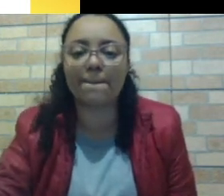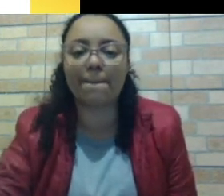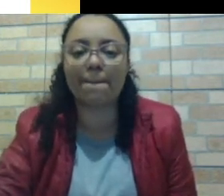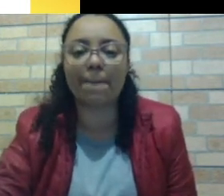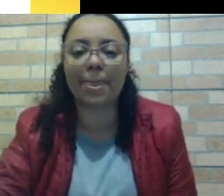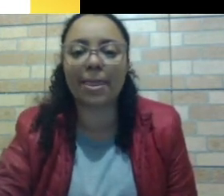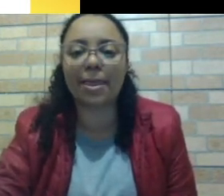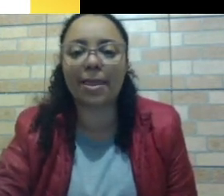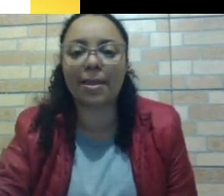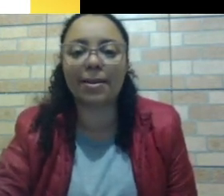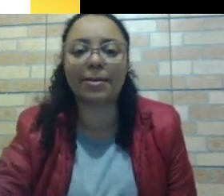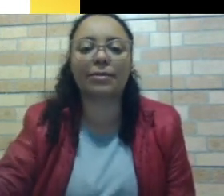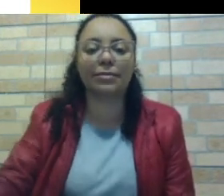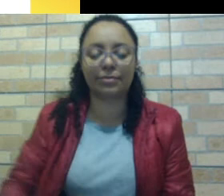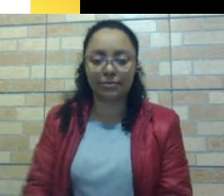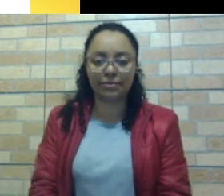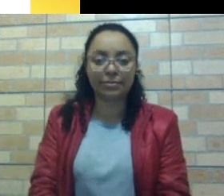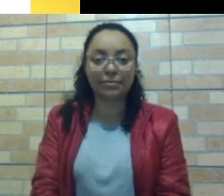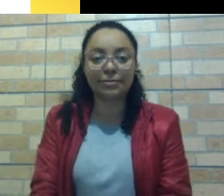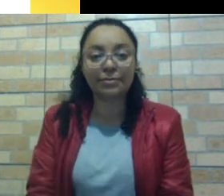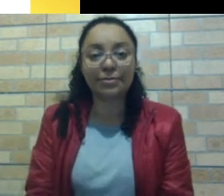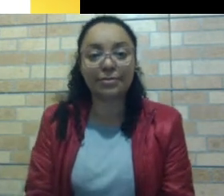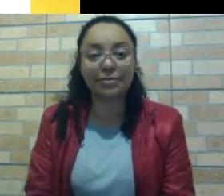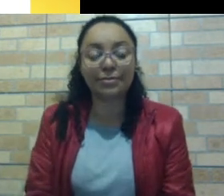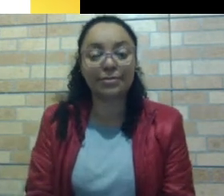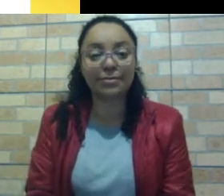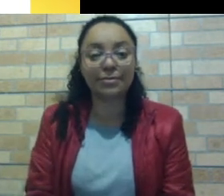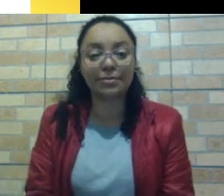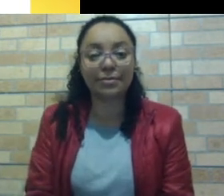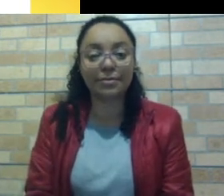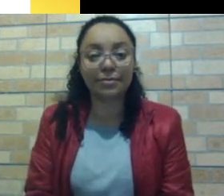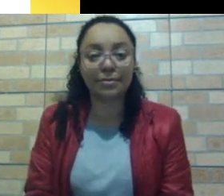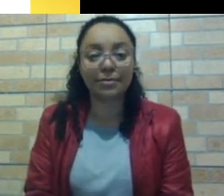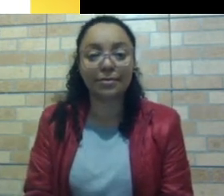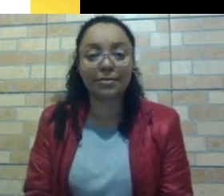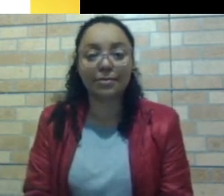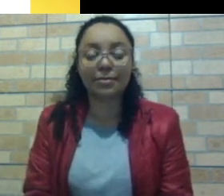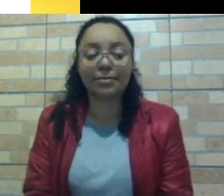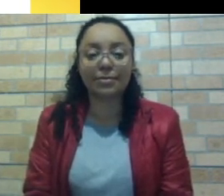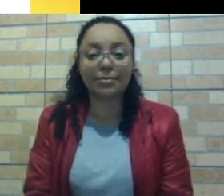lá. Continue. Jones. Marvel Jones.